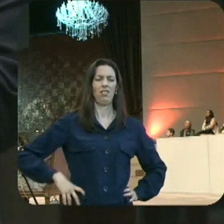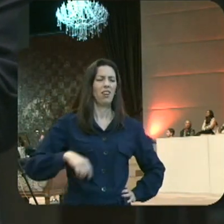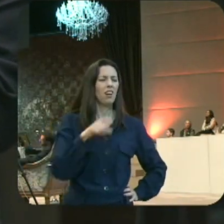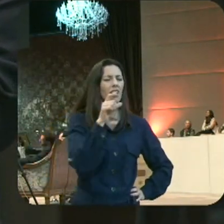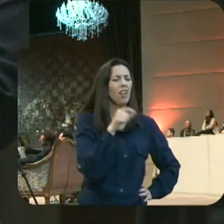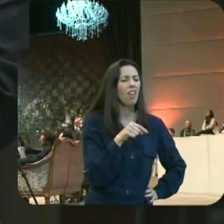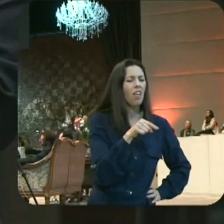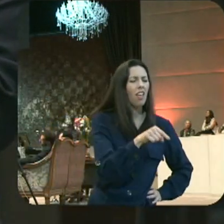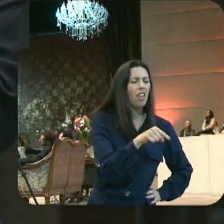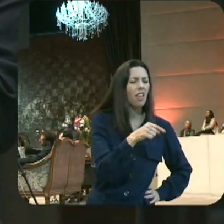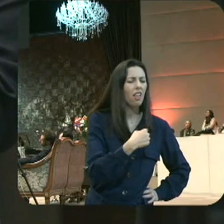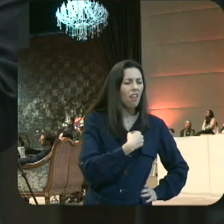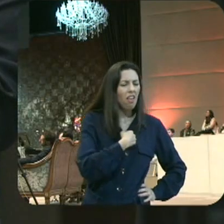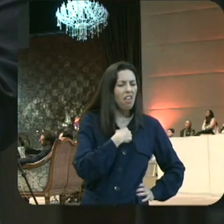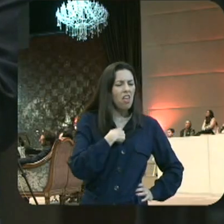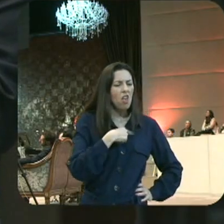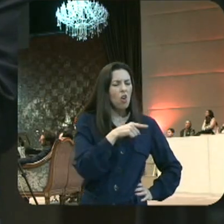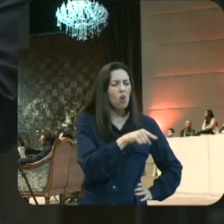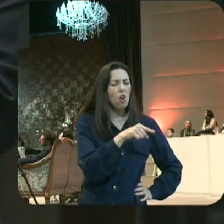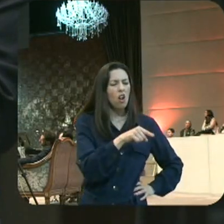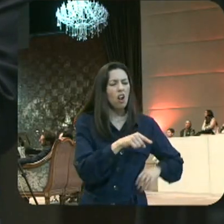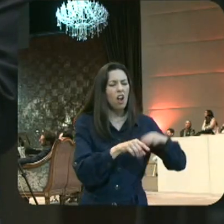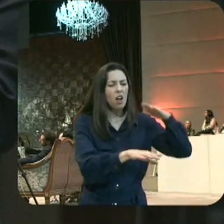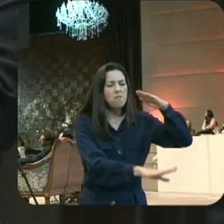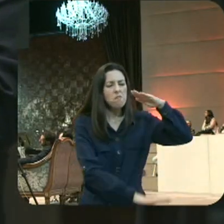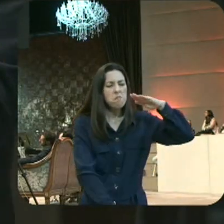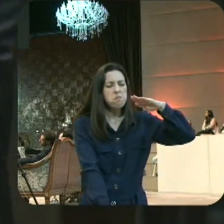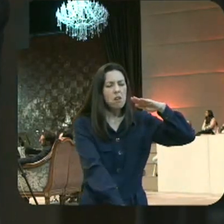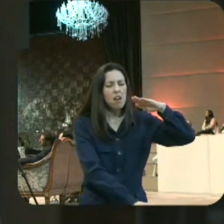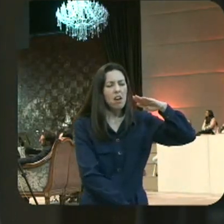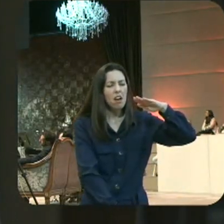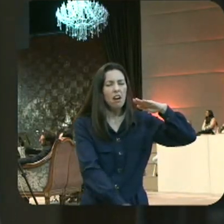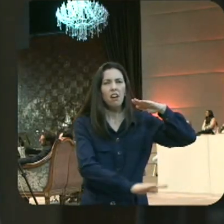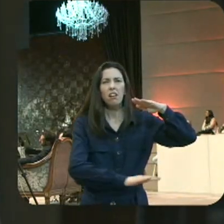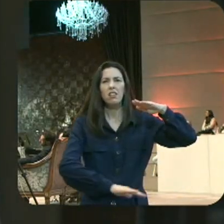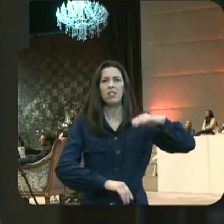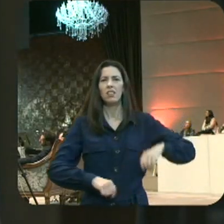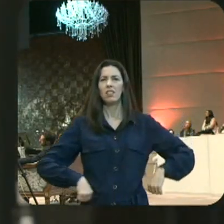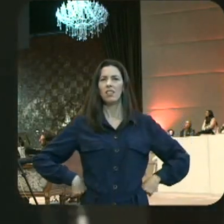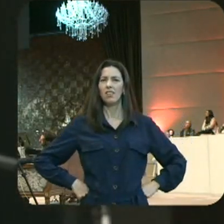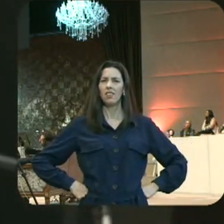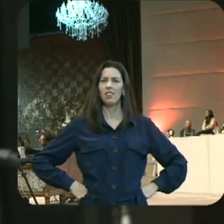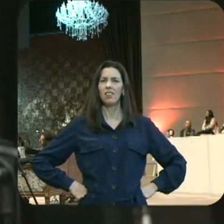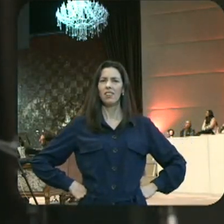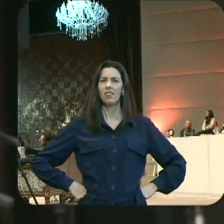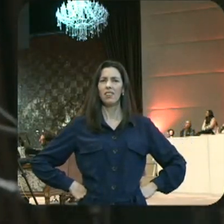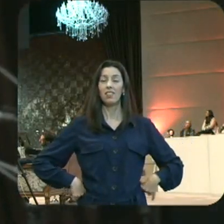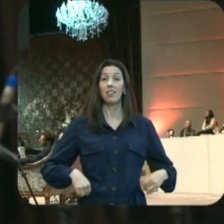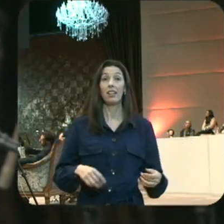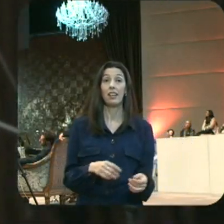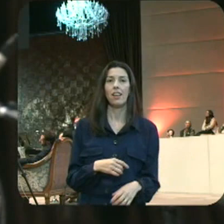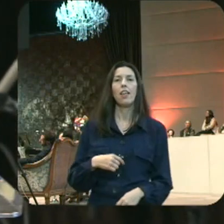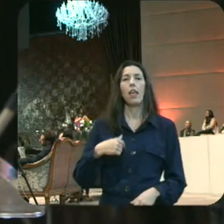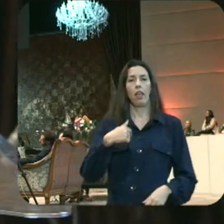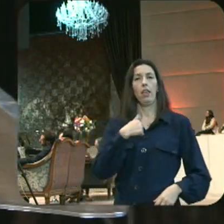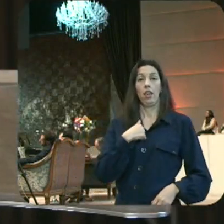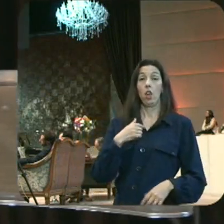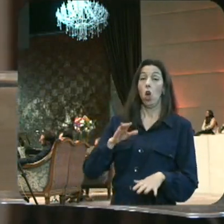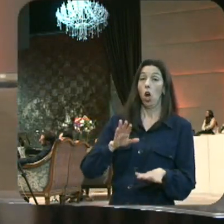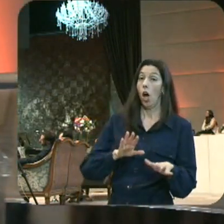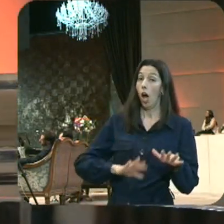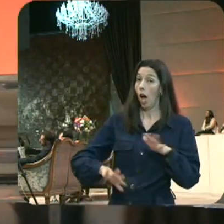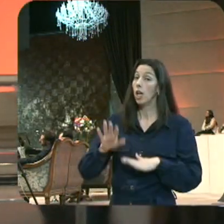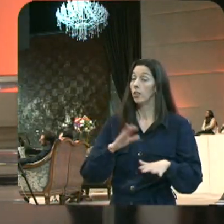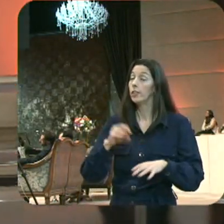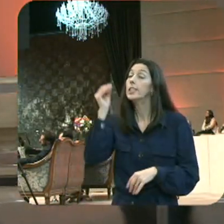quanto eu valho de fato para você? E aí a gente não pode esconder nada de Deus, pode até fazer um